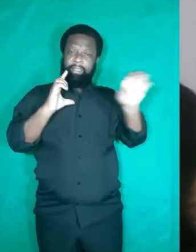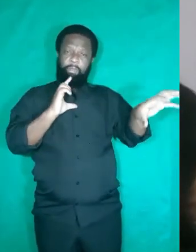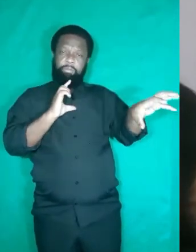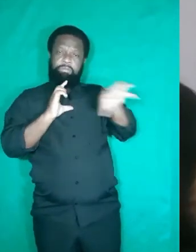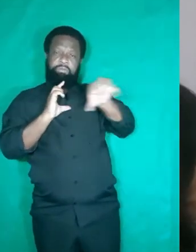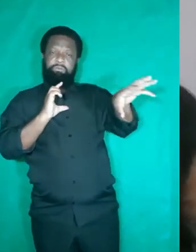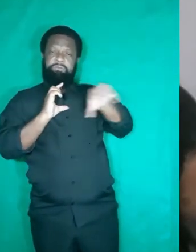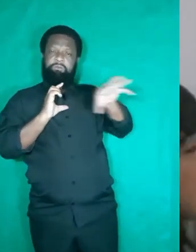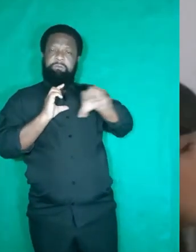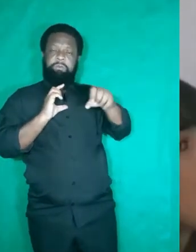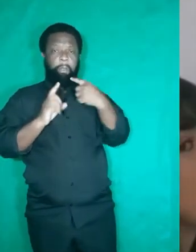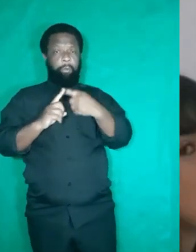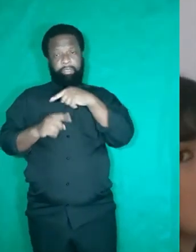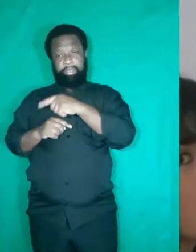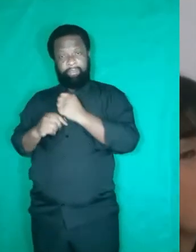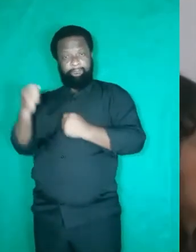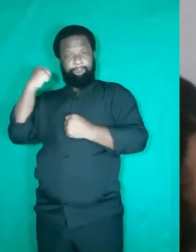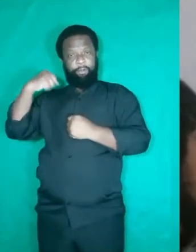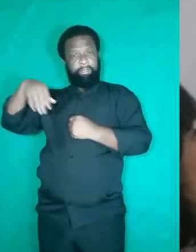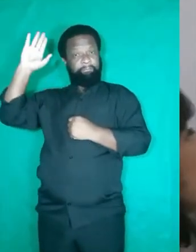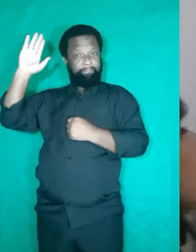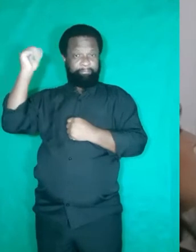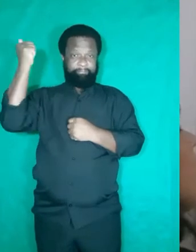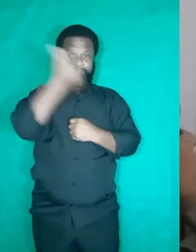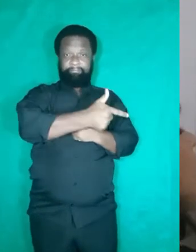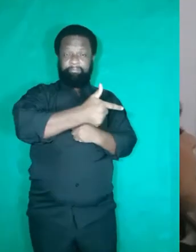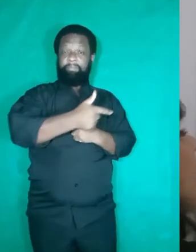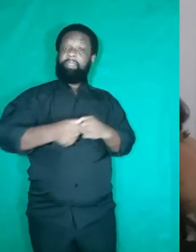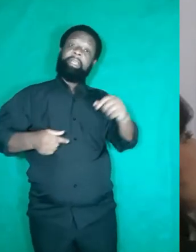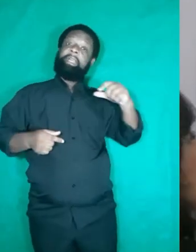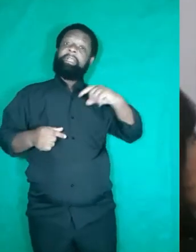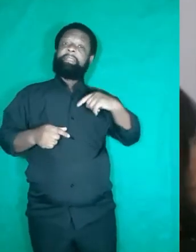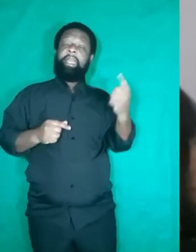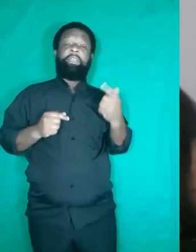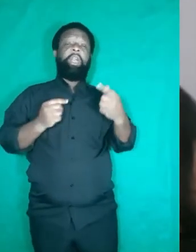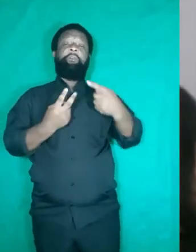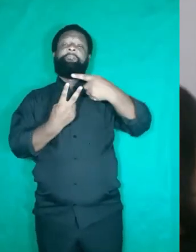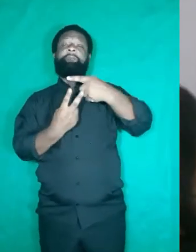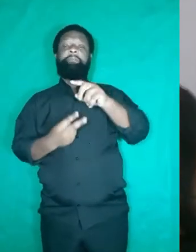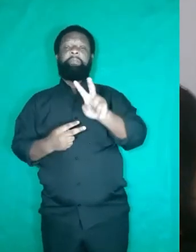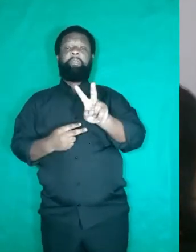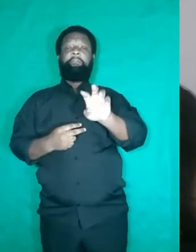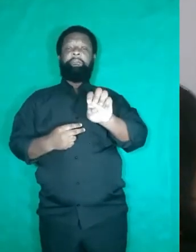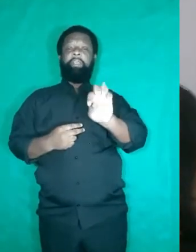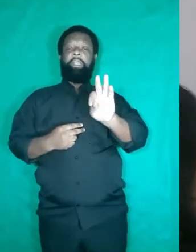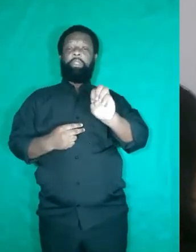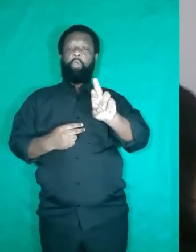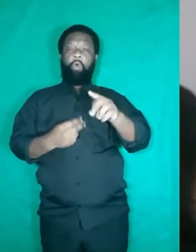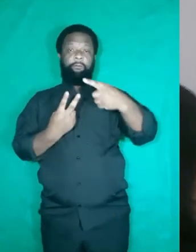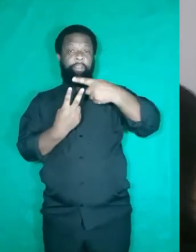para próximo dele, por ser mais eletronegativo, existe um vetor